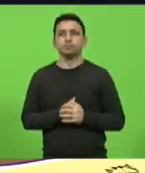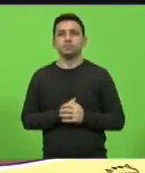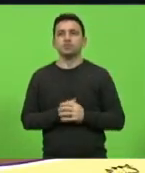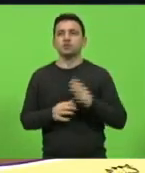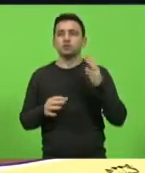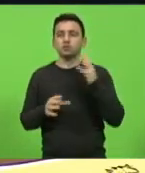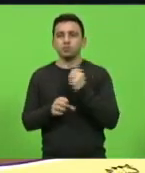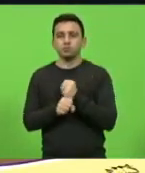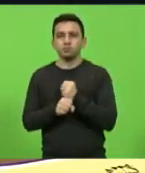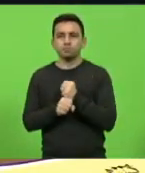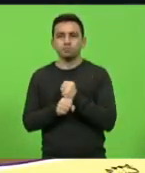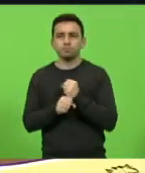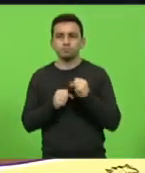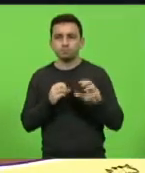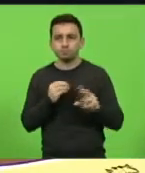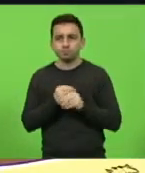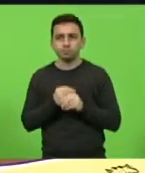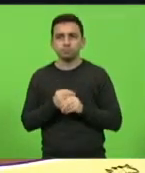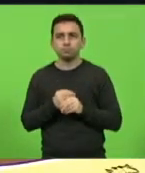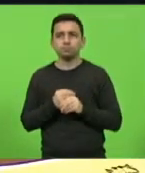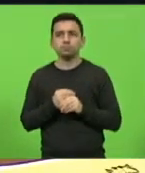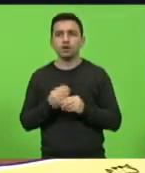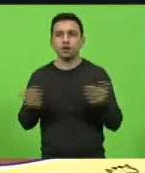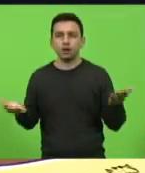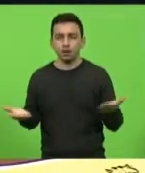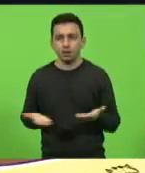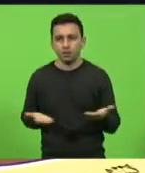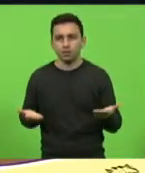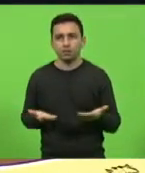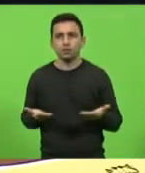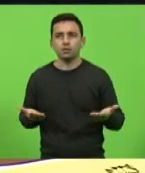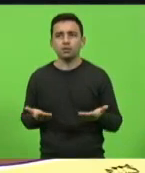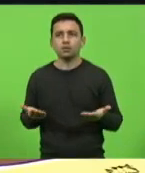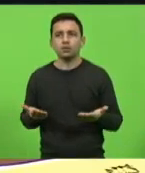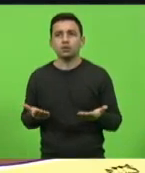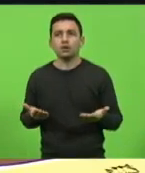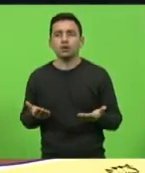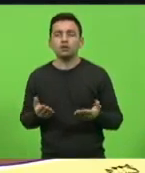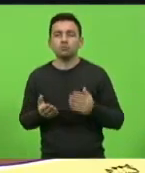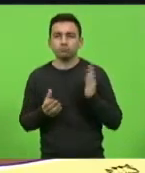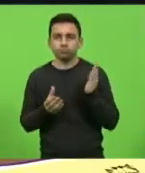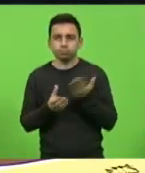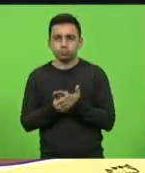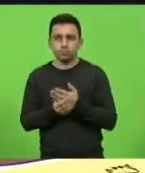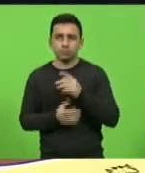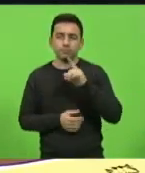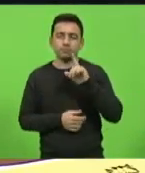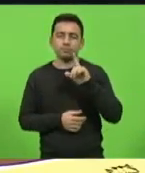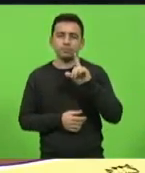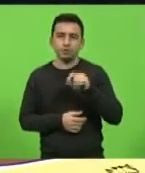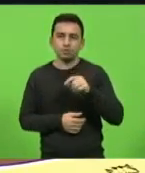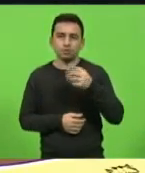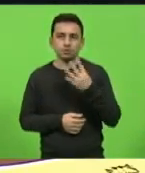Somam-se aqueles, agora, os autos do inquérito